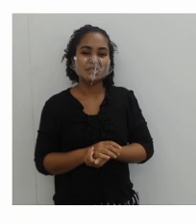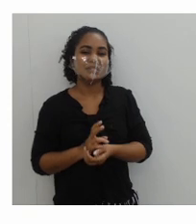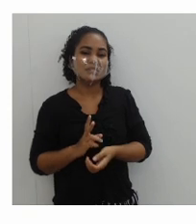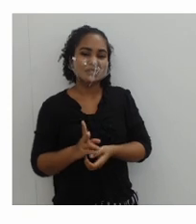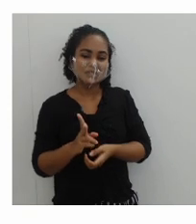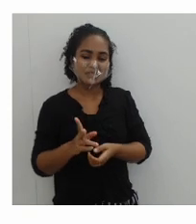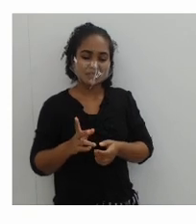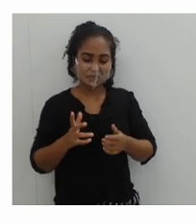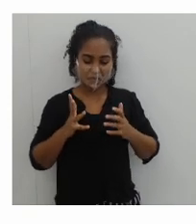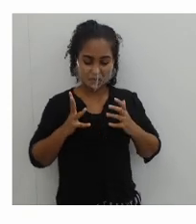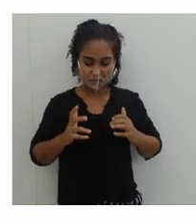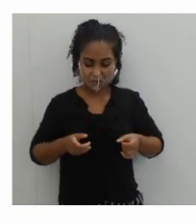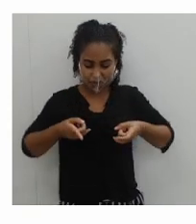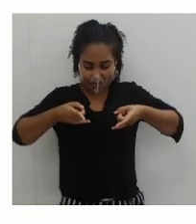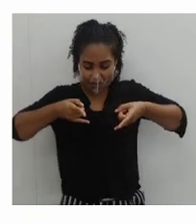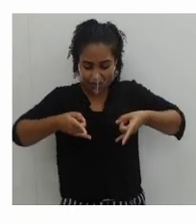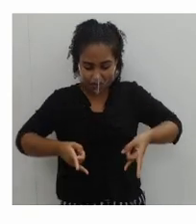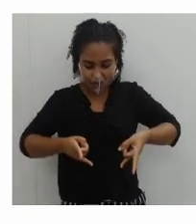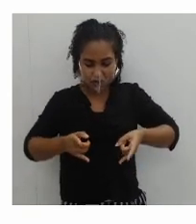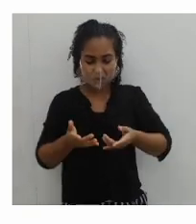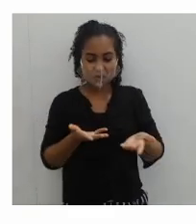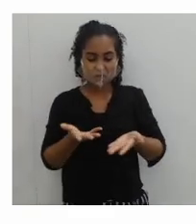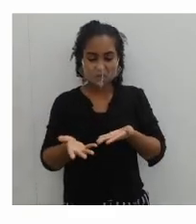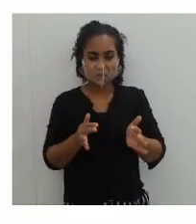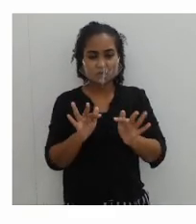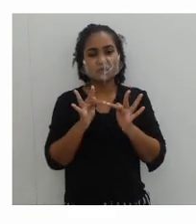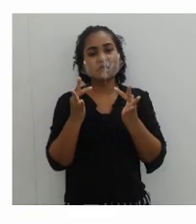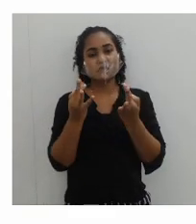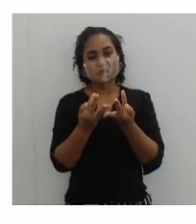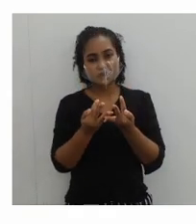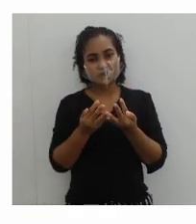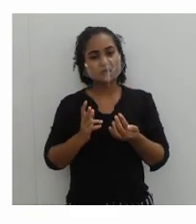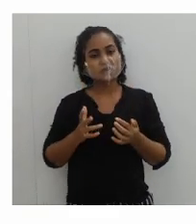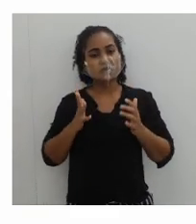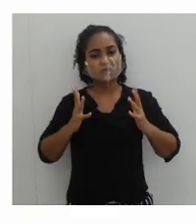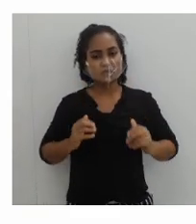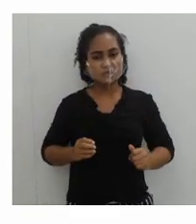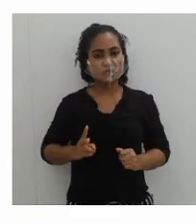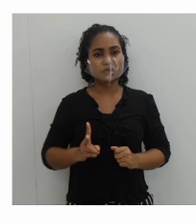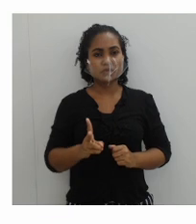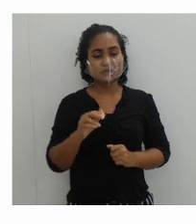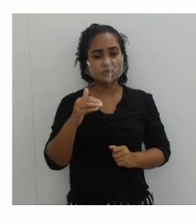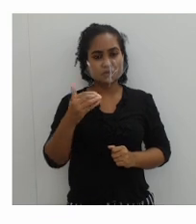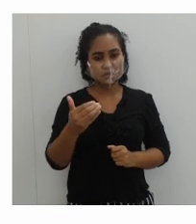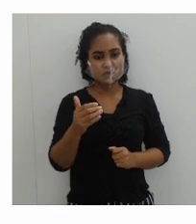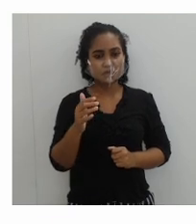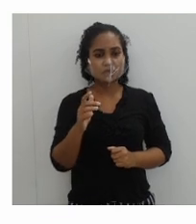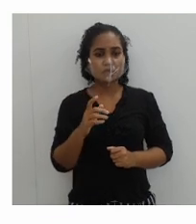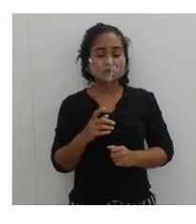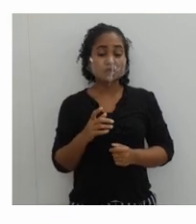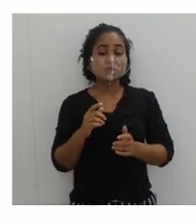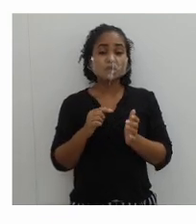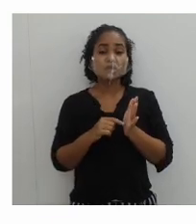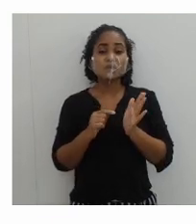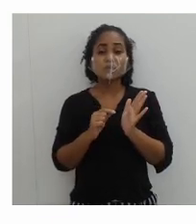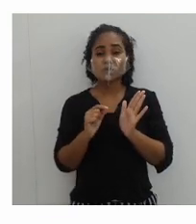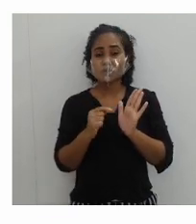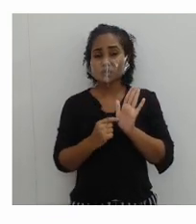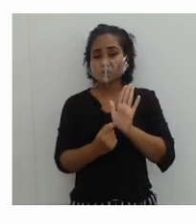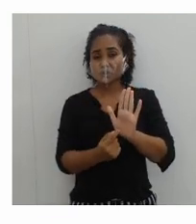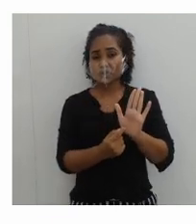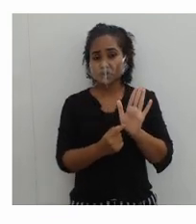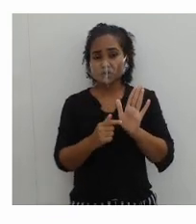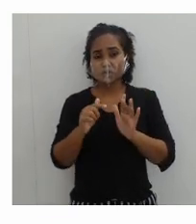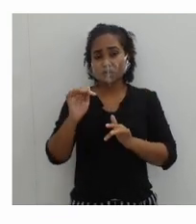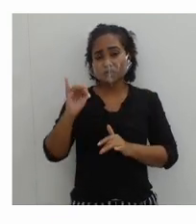regularmente, tratar os membros da família e ter hábitos de higiene pessoal. Outra para a gente encerrar, filariose, que